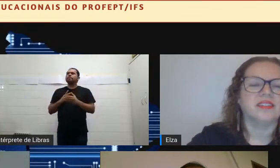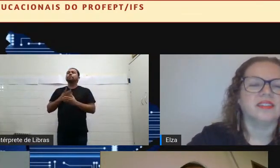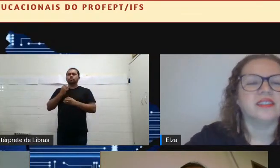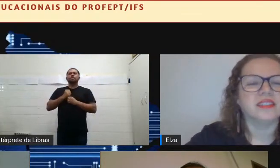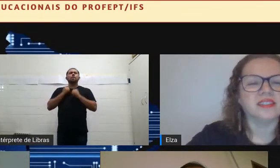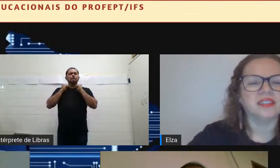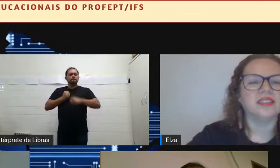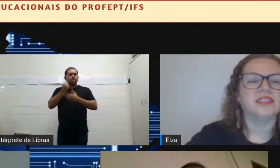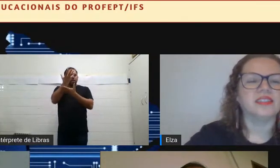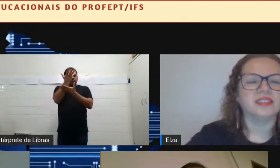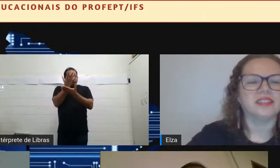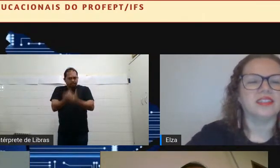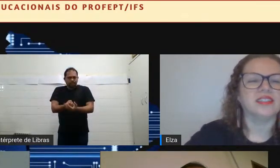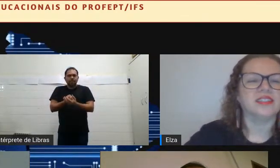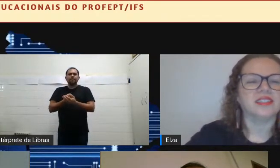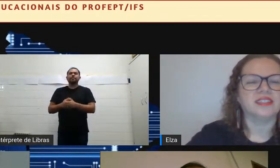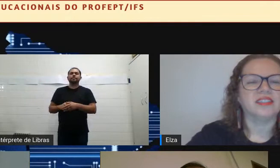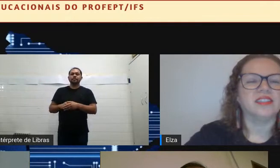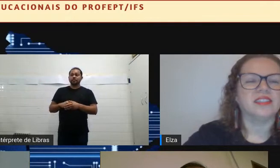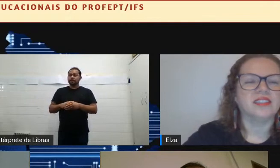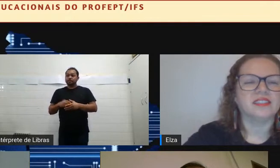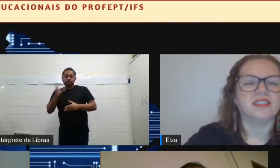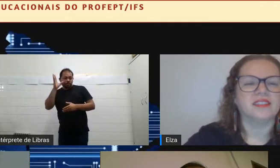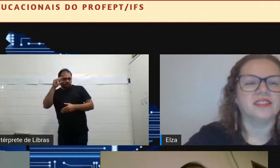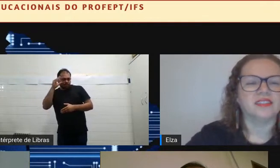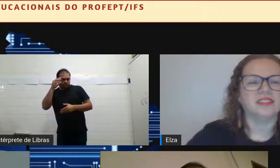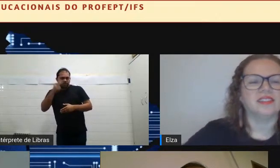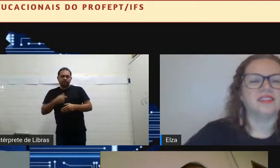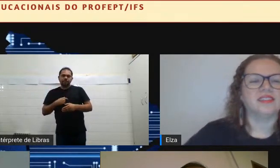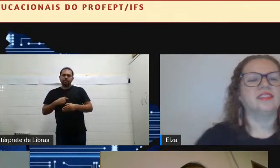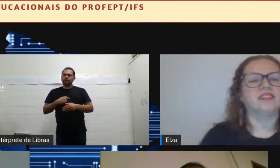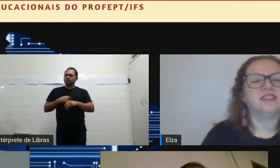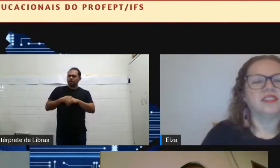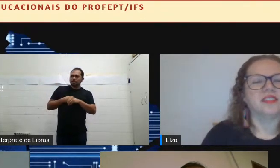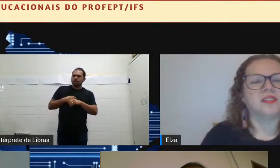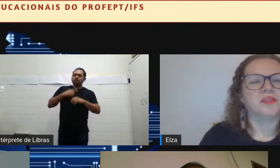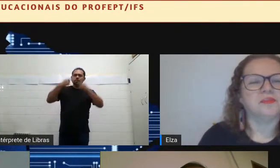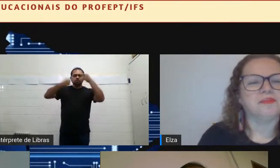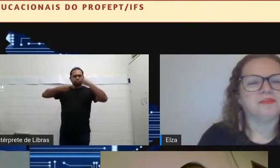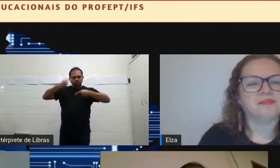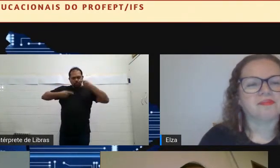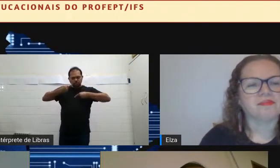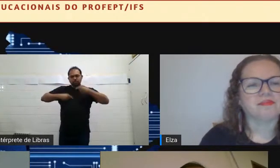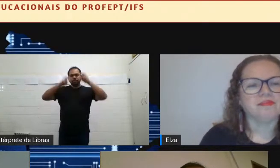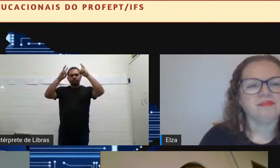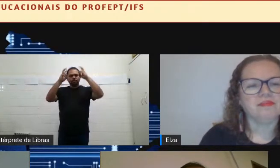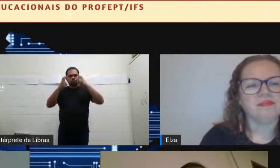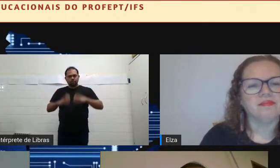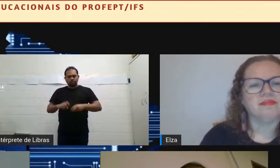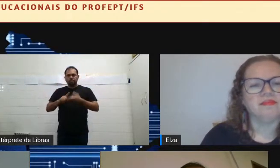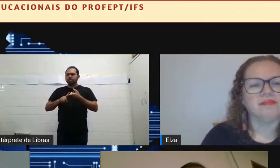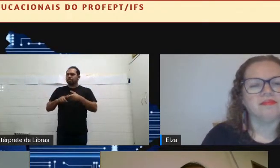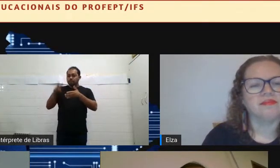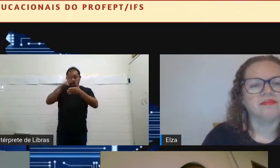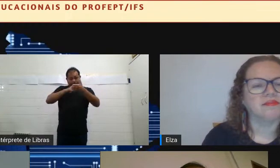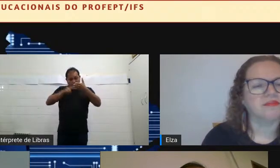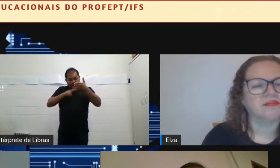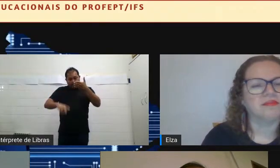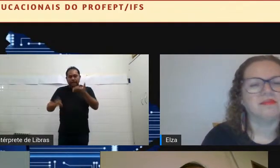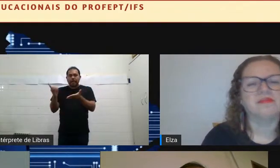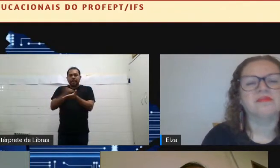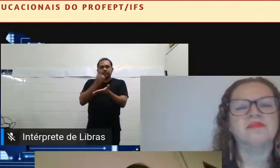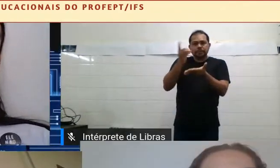inclusive, e que quem tiver interesse de tratar esse tema, né, e de ler a dissertação também está disponível lá para que